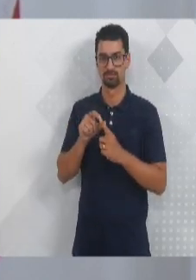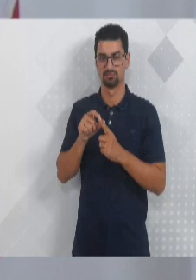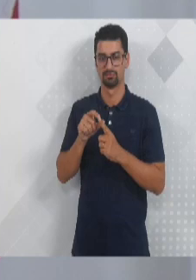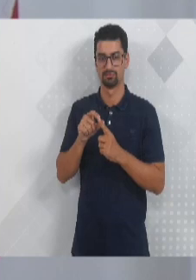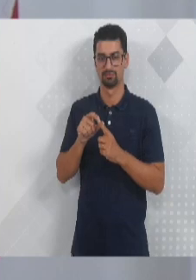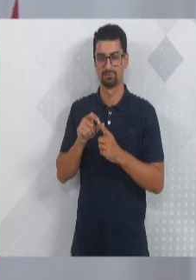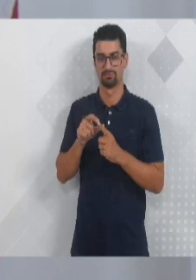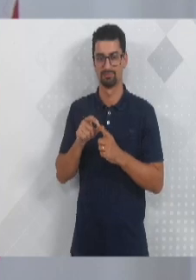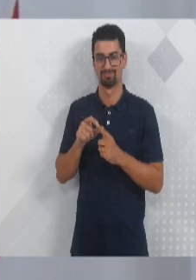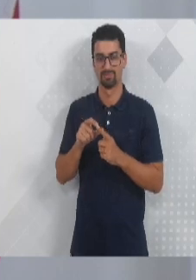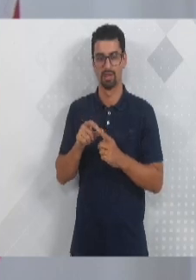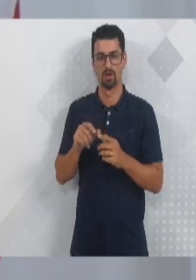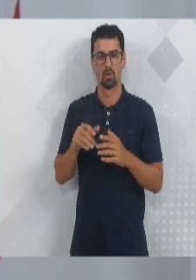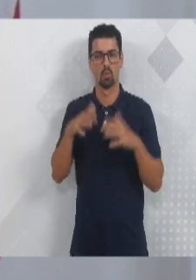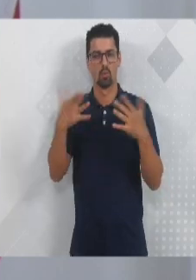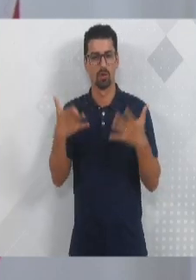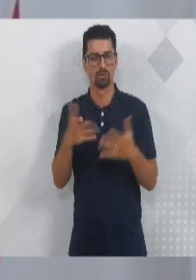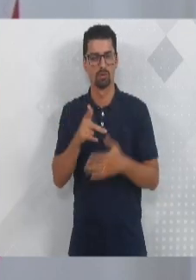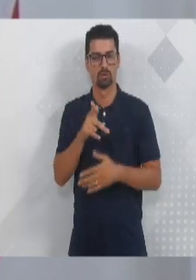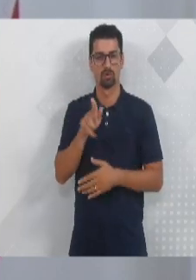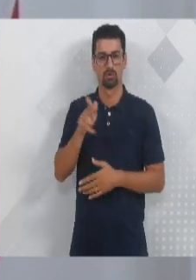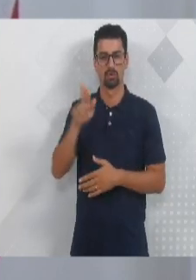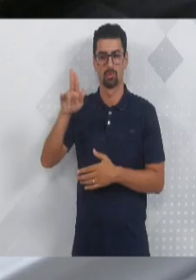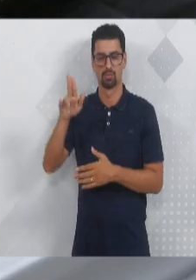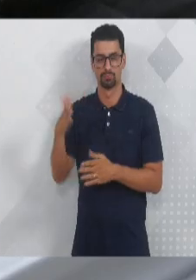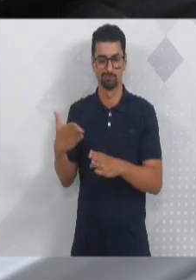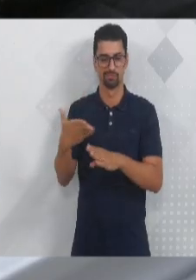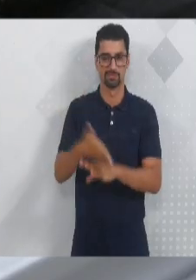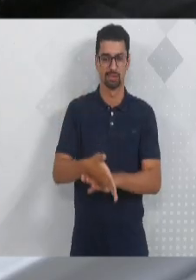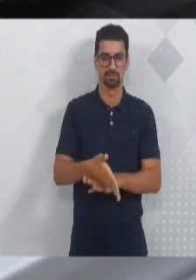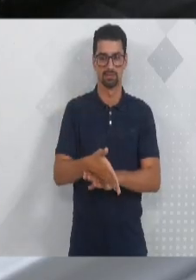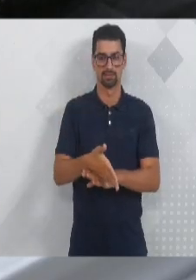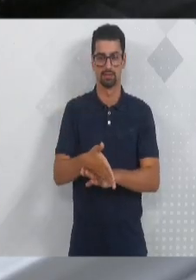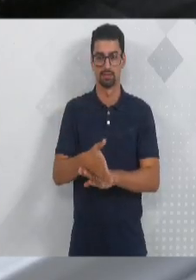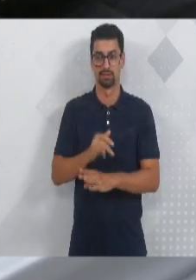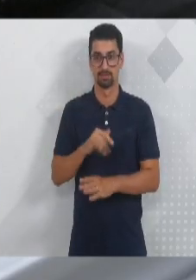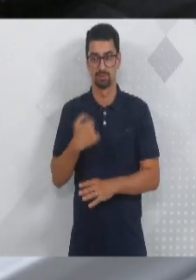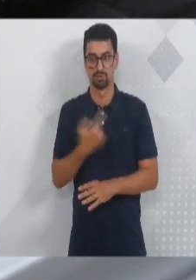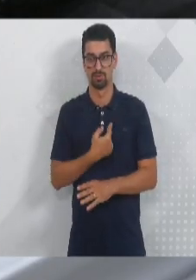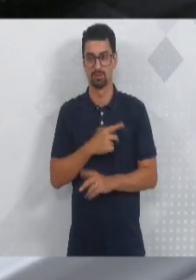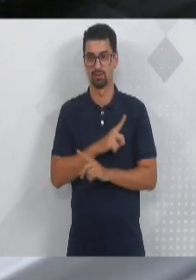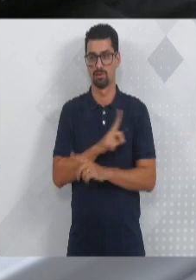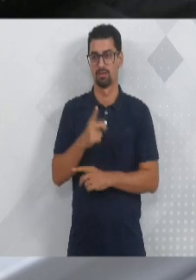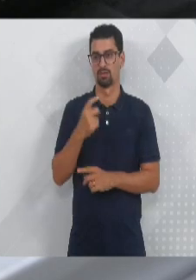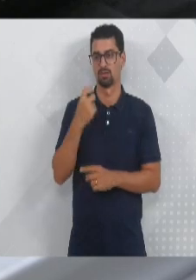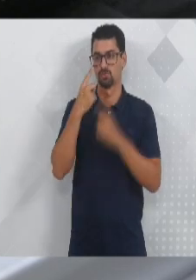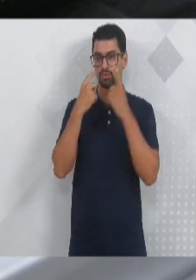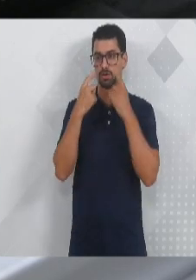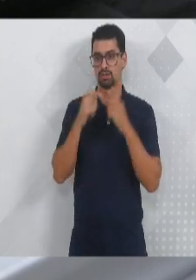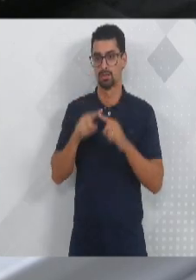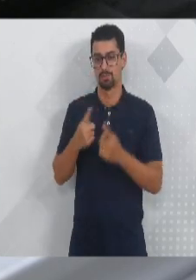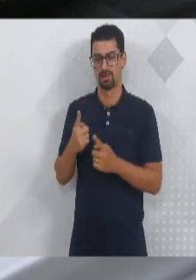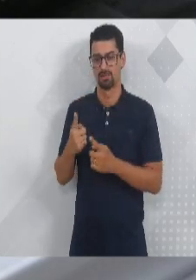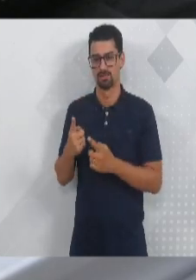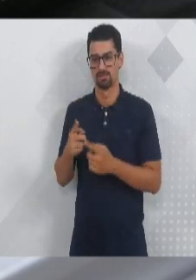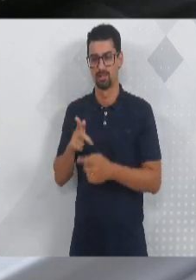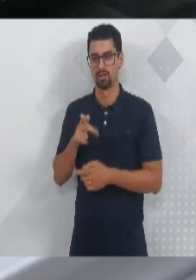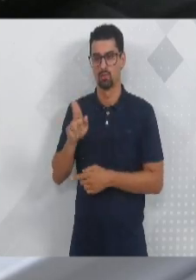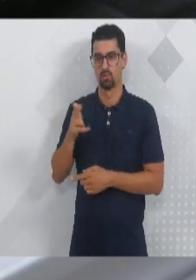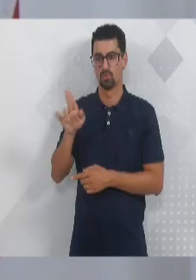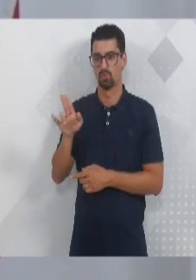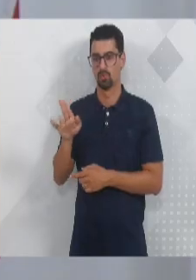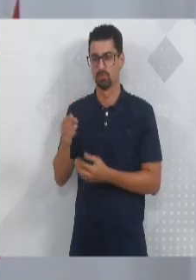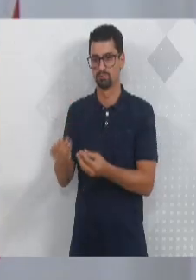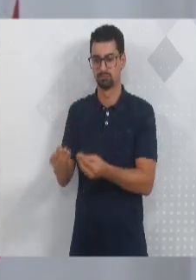para quando viesse o Gugu e a gente não chorasse Mas aí o Gugu me trouxe me